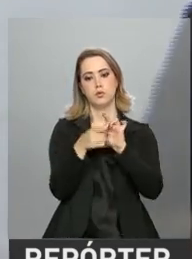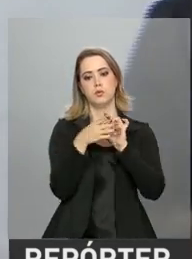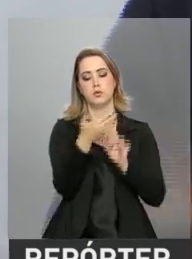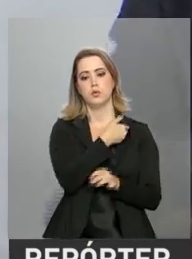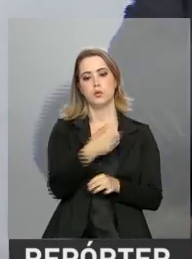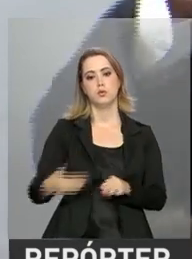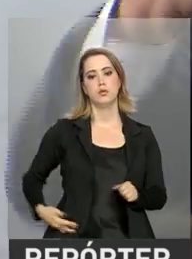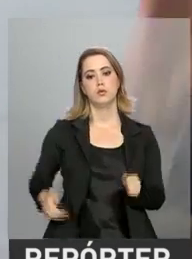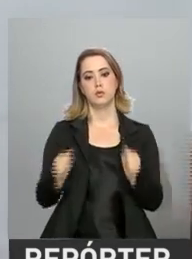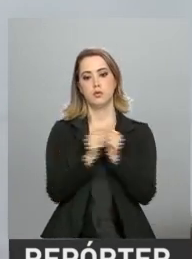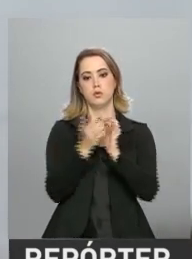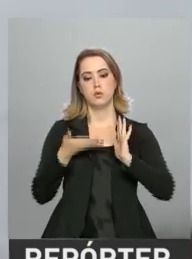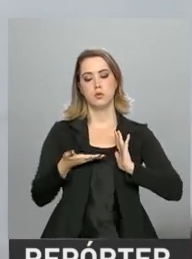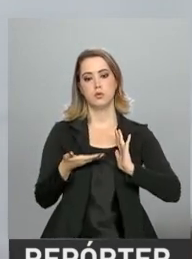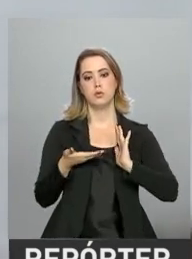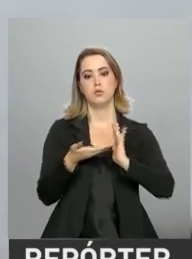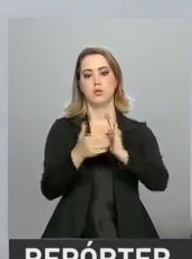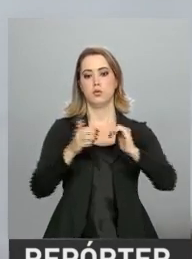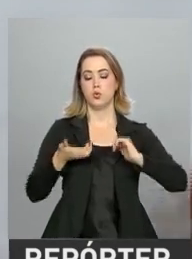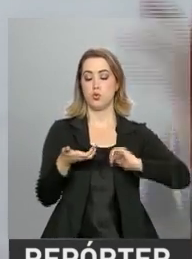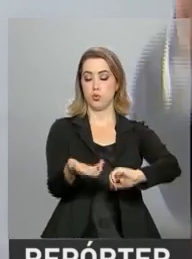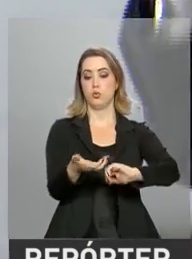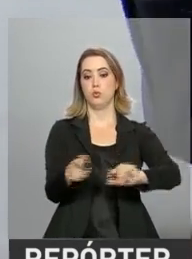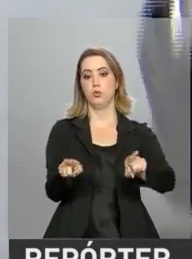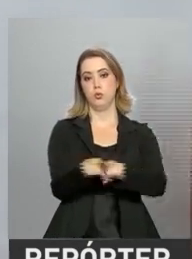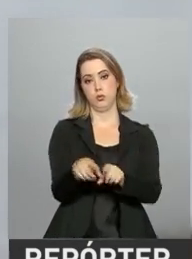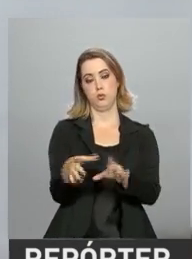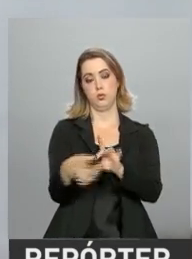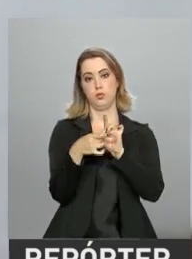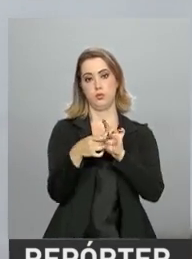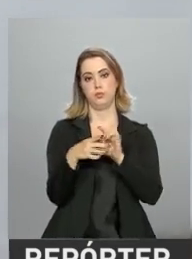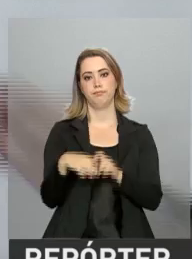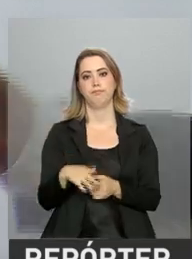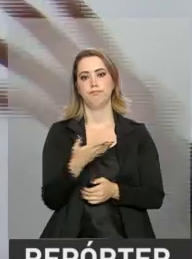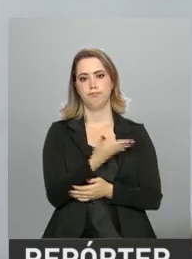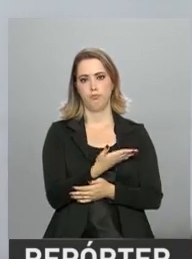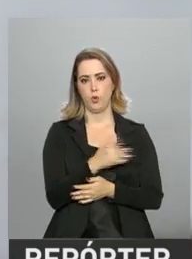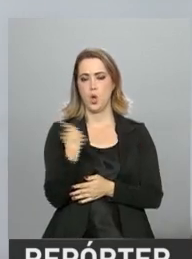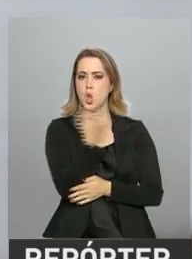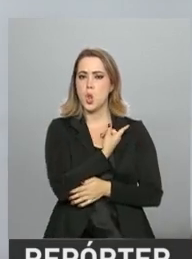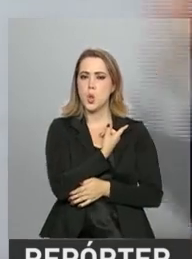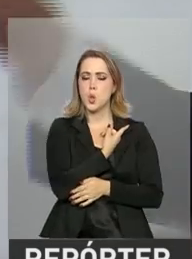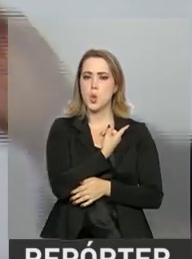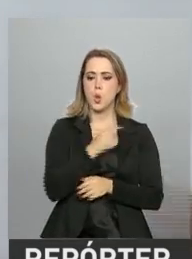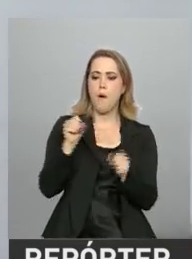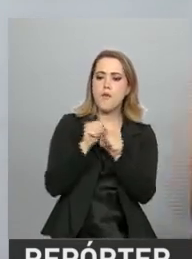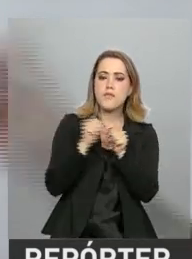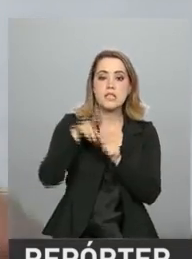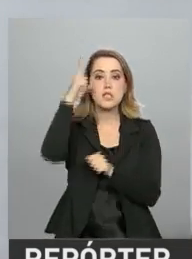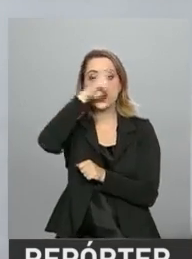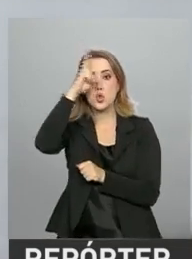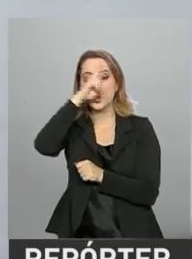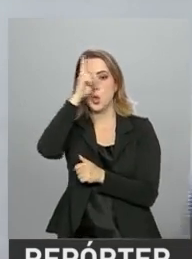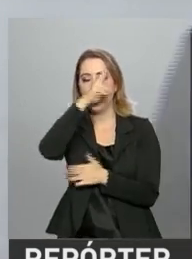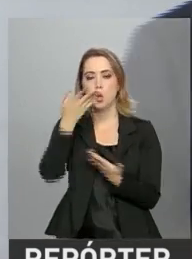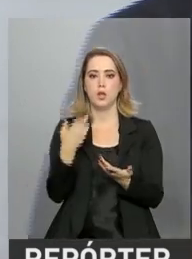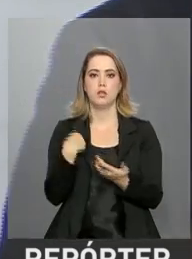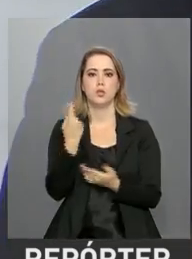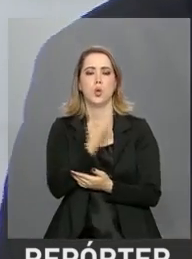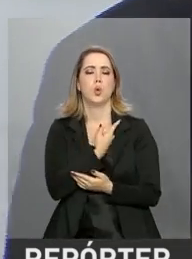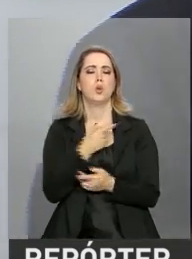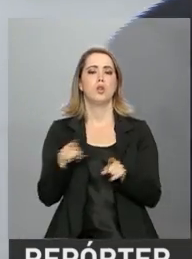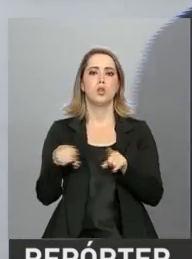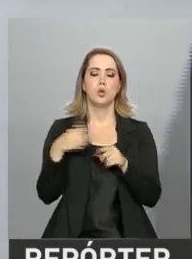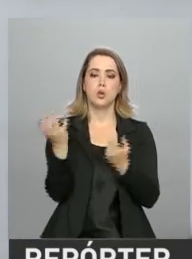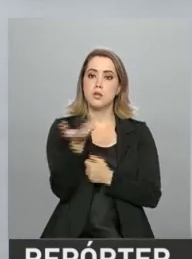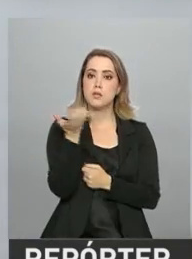país. Nós estamos fazendo história e nós queremos, no último dia do nosso governo, do meu e dos colegas deputados,